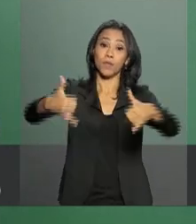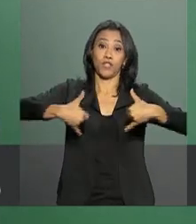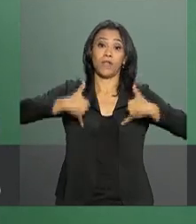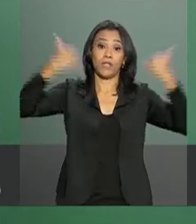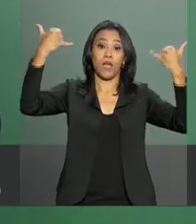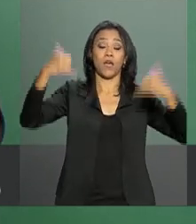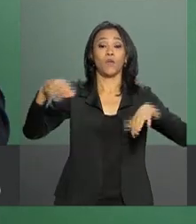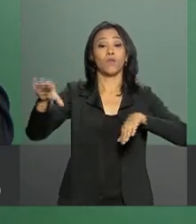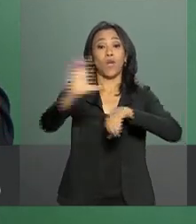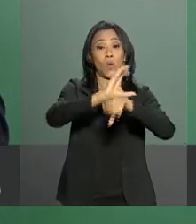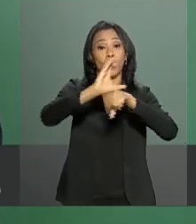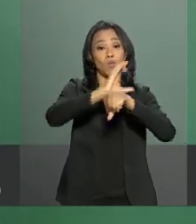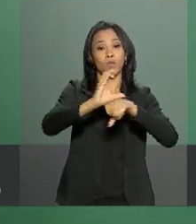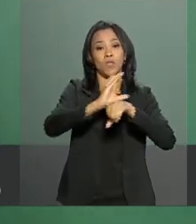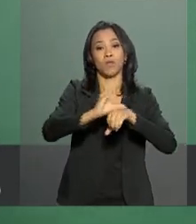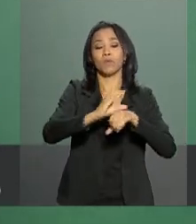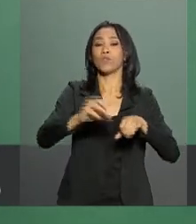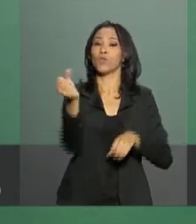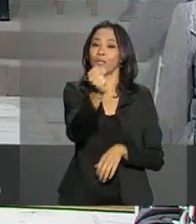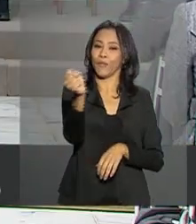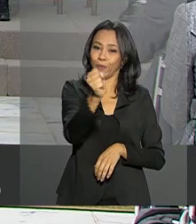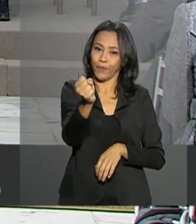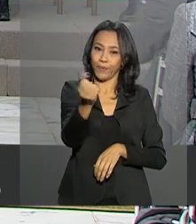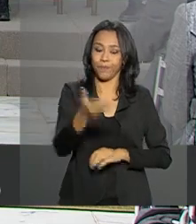a constituição de 1988